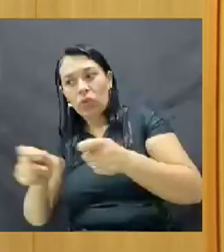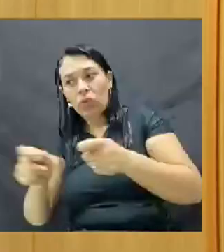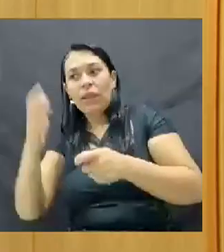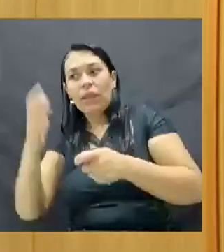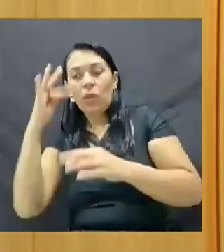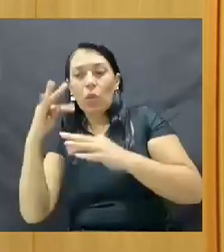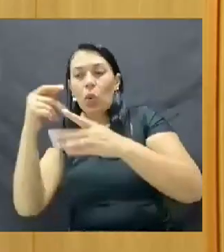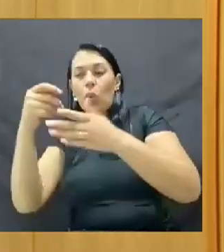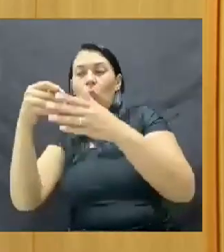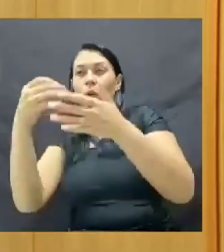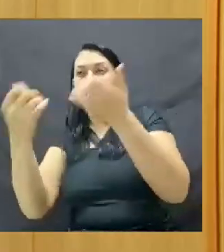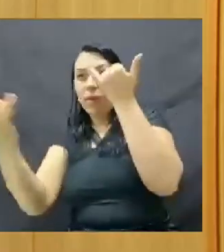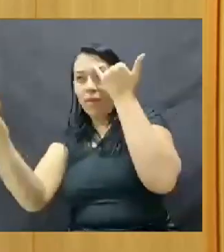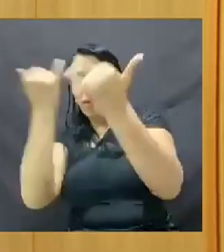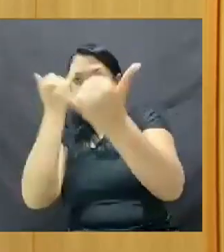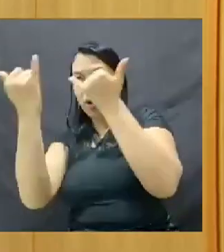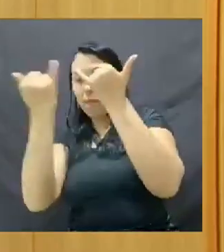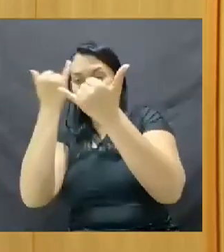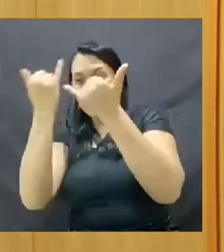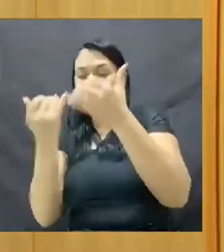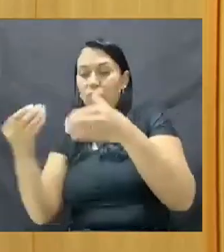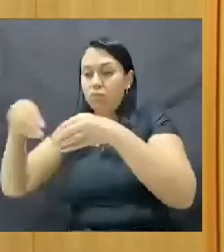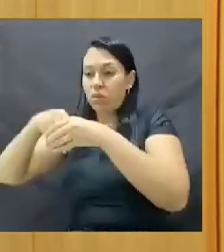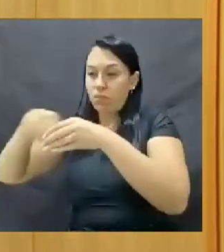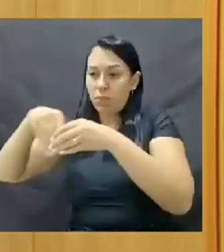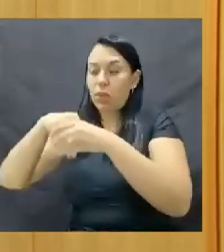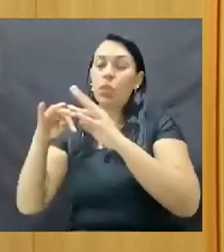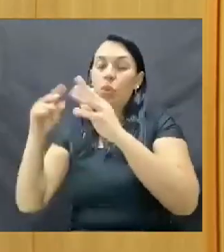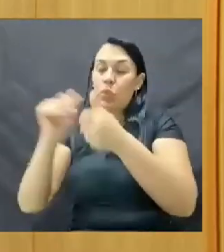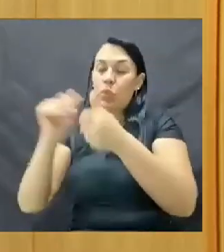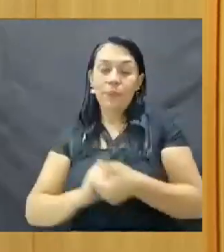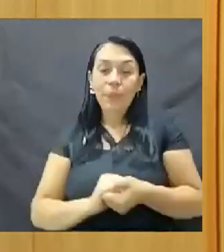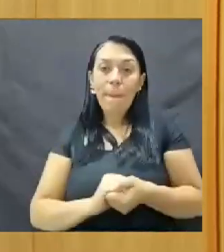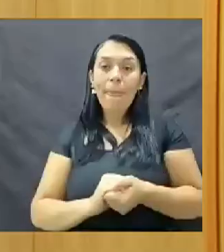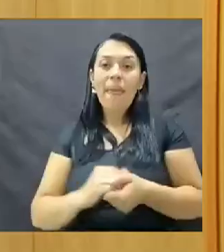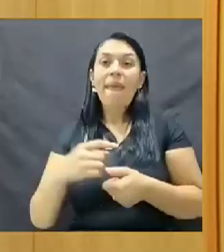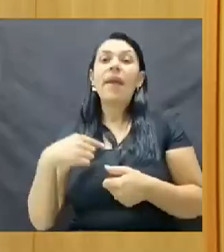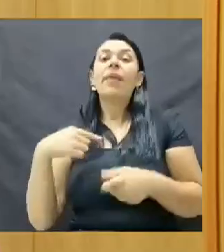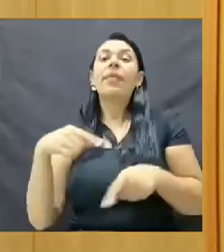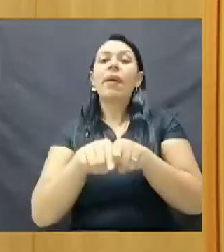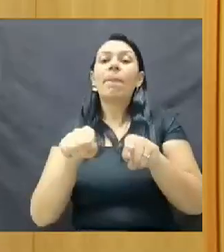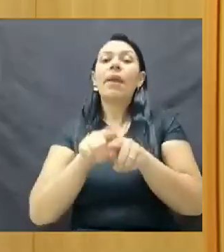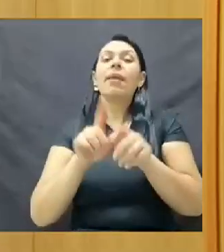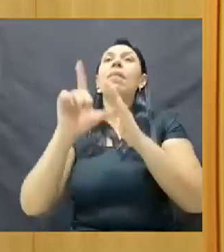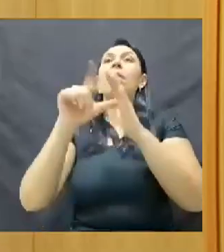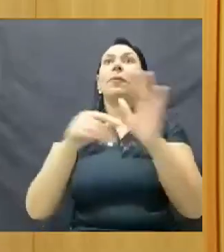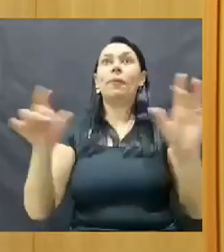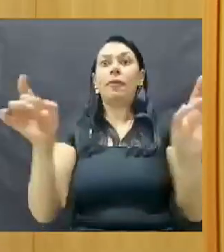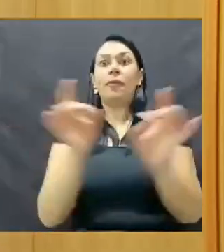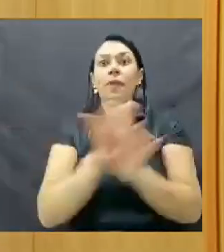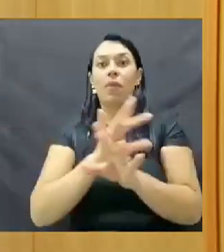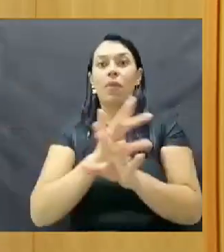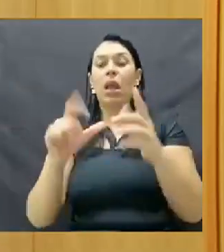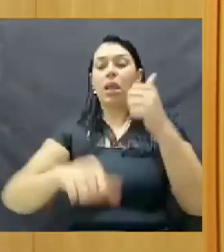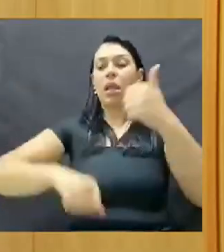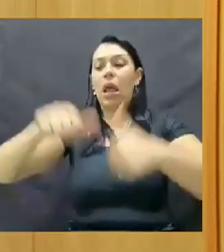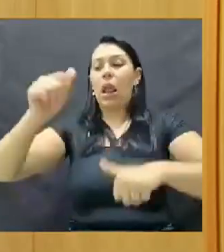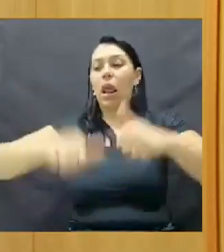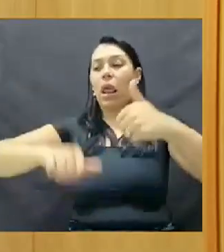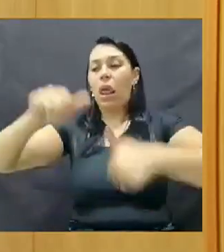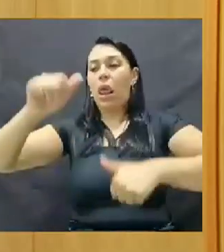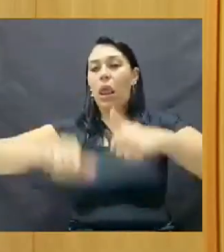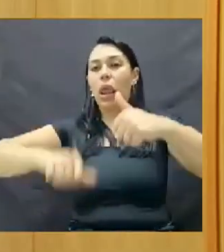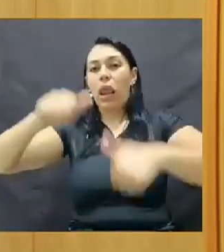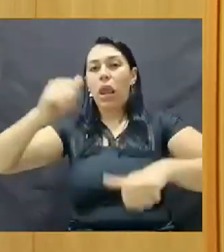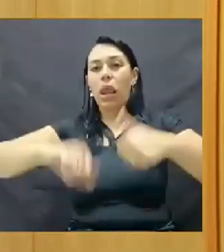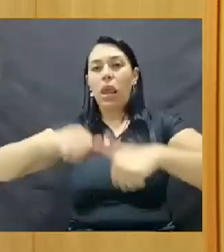Contas está ali requisitando. E mais do que isso, sabe, depois tudo isso, sabe, após a análise do tribunal, vem, sabe, para subsidiar